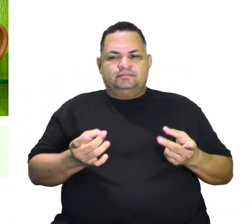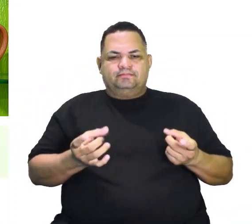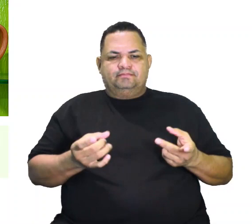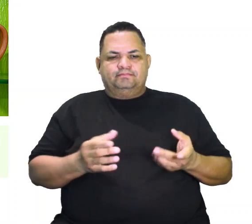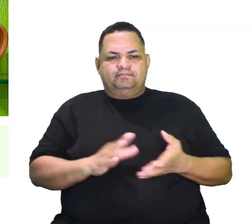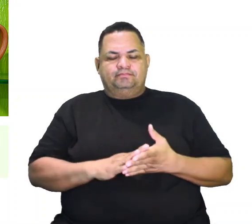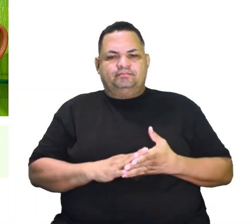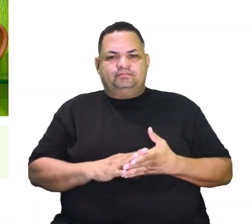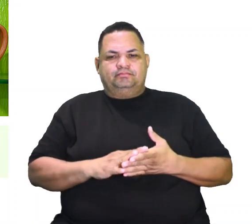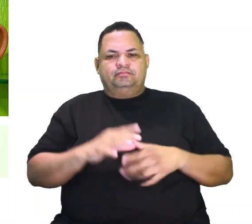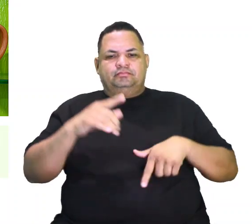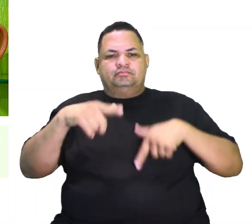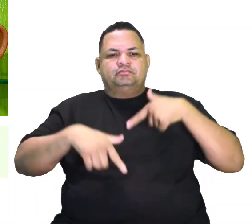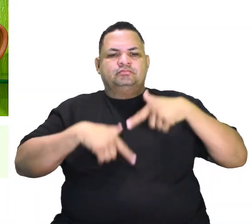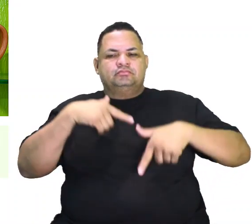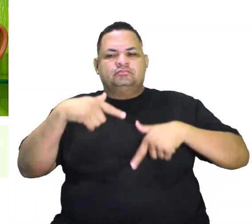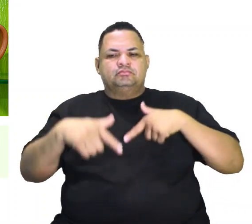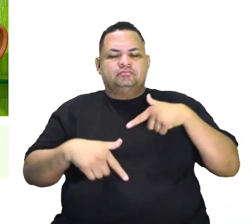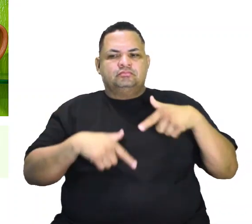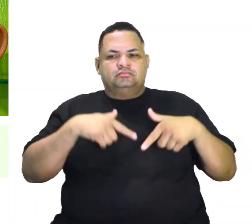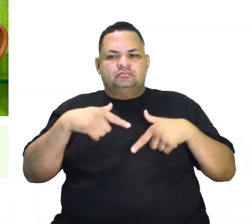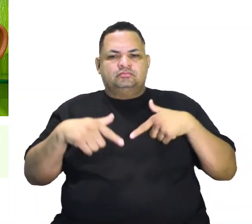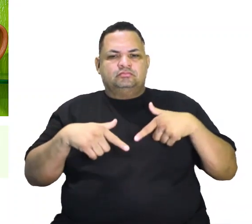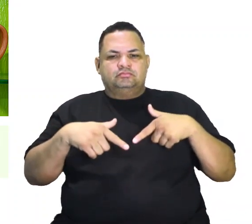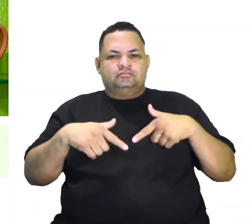Então, trabalho muito